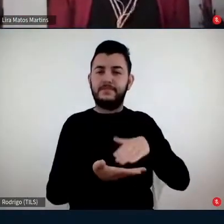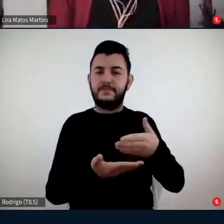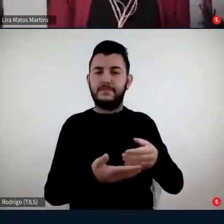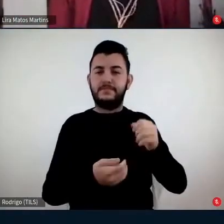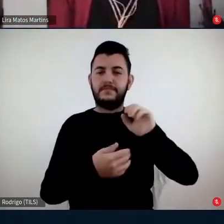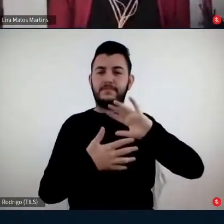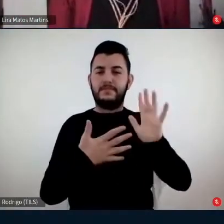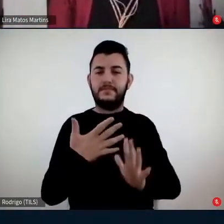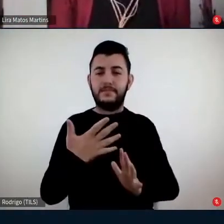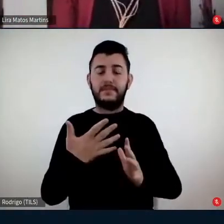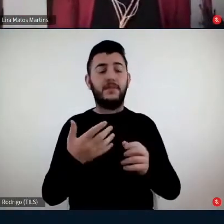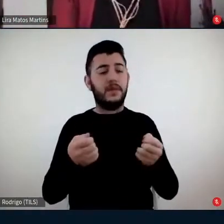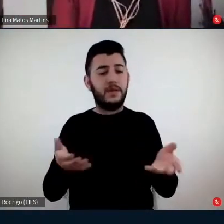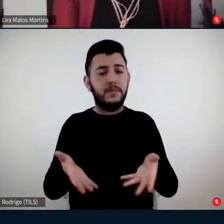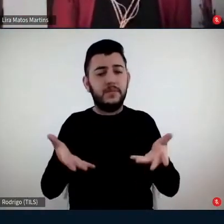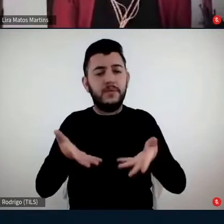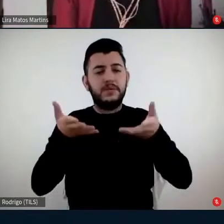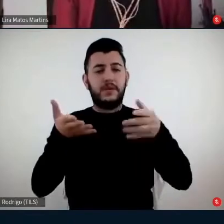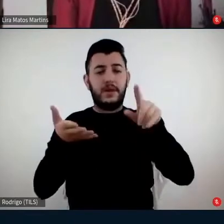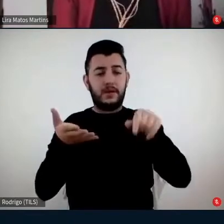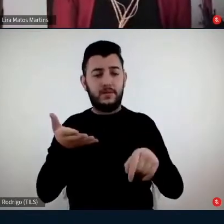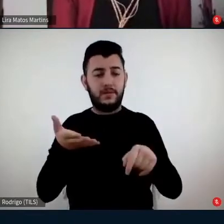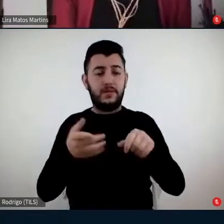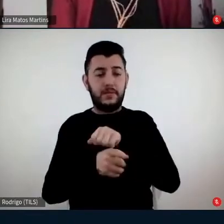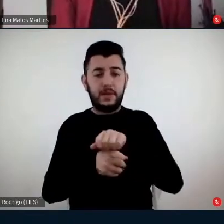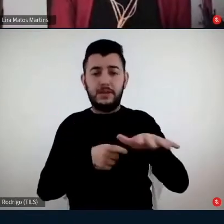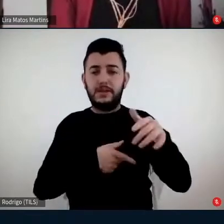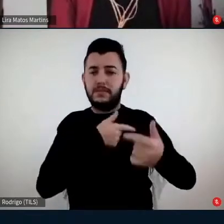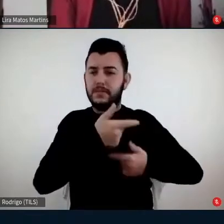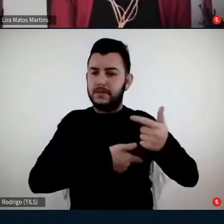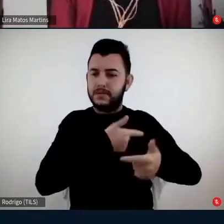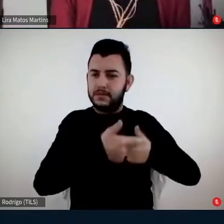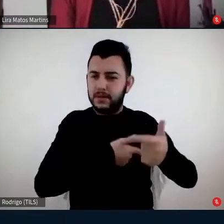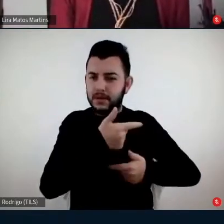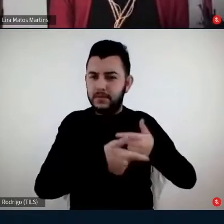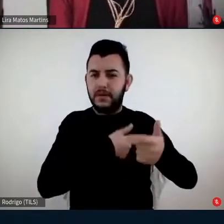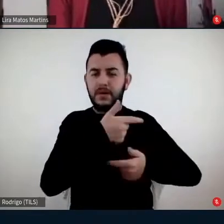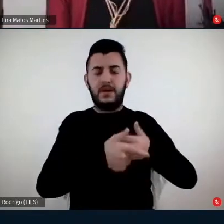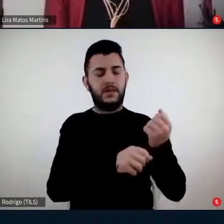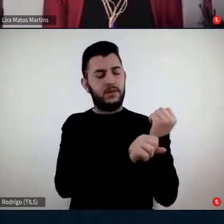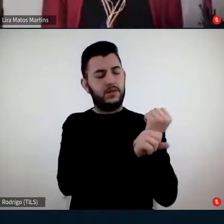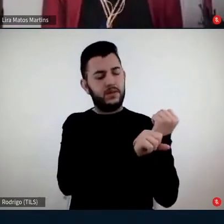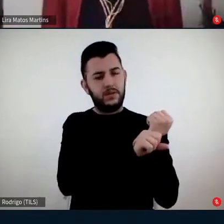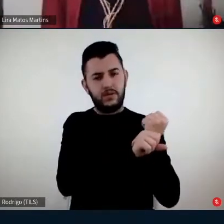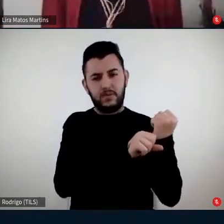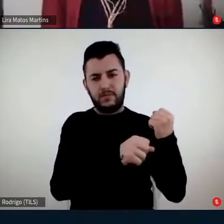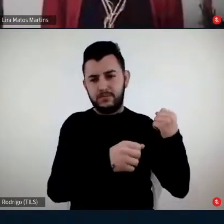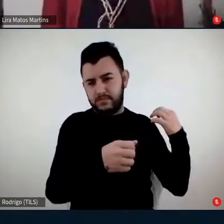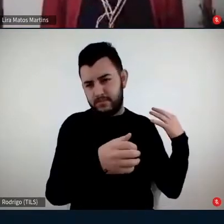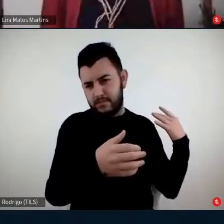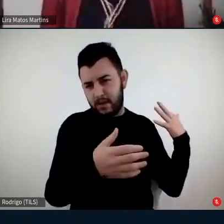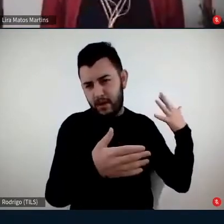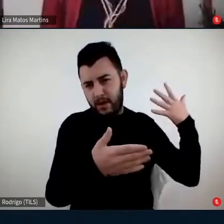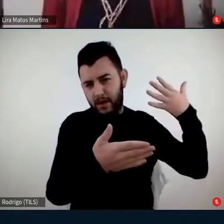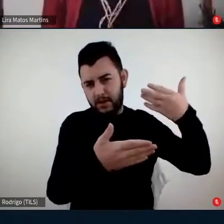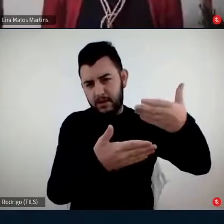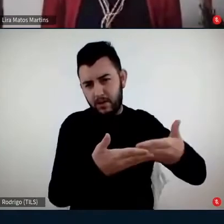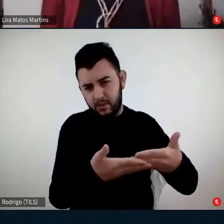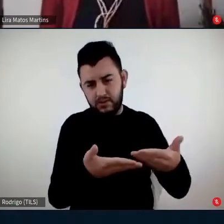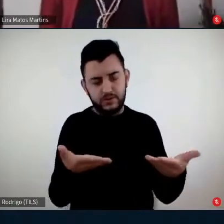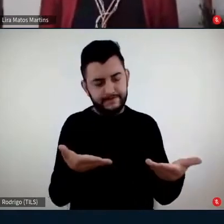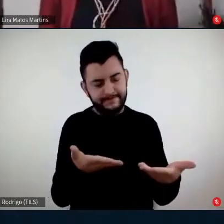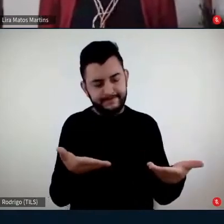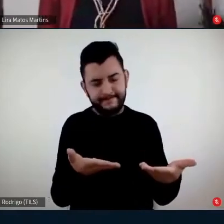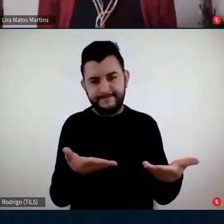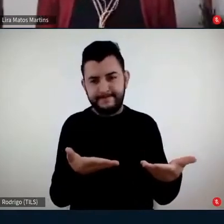impulsionada pelas demandas que têm se apresentado desde aquela década até os dias atuais. Mas aí você